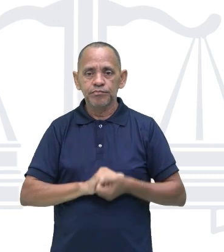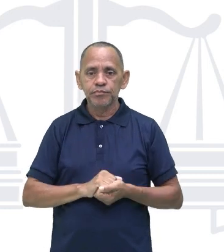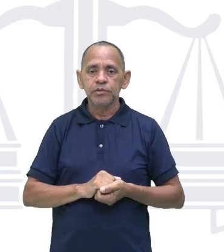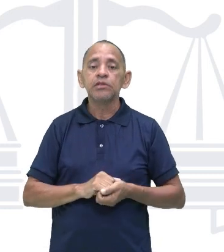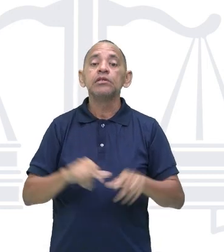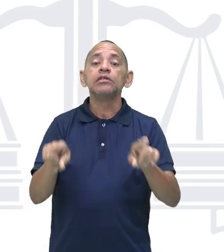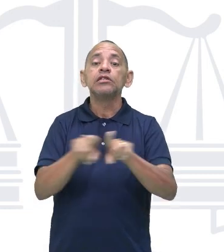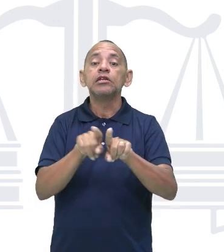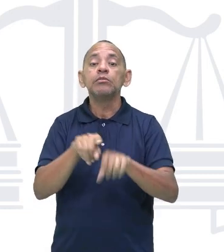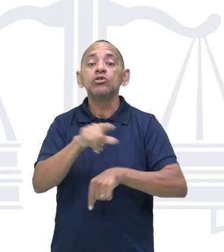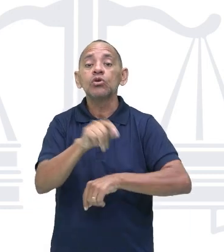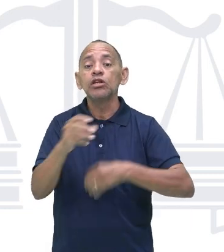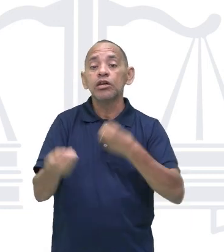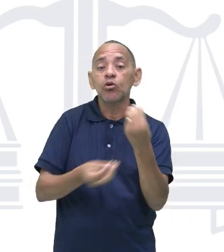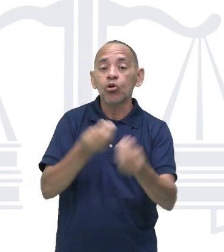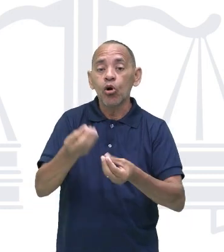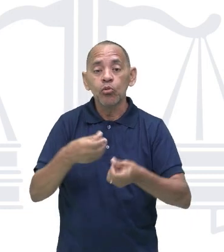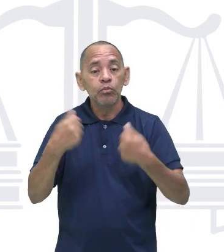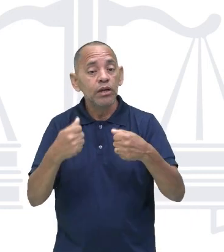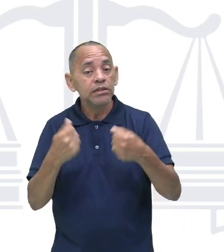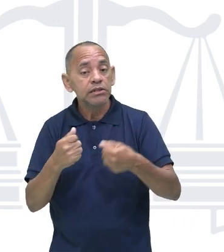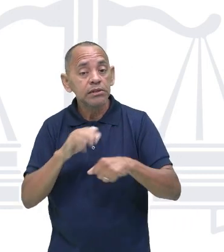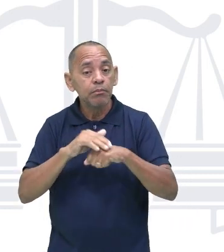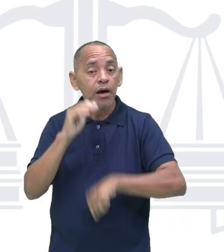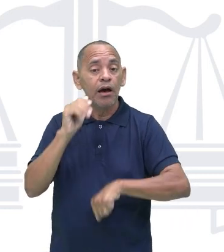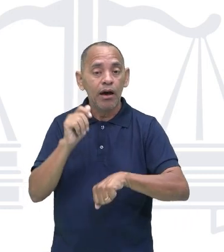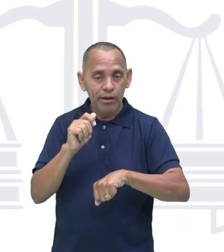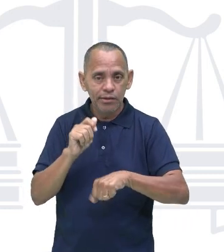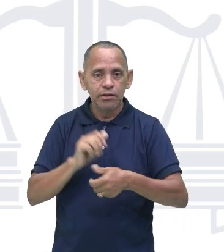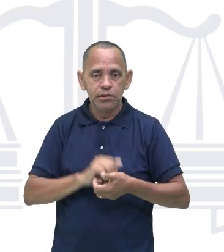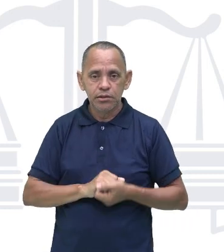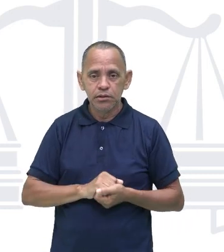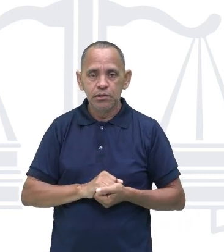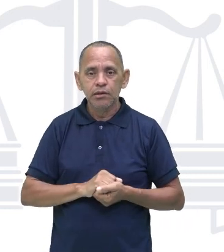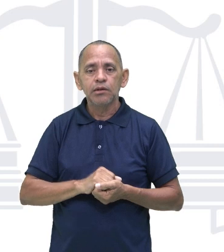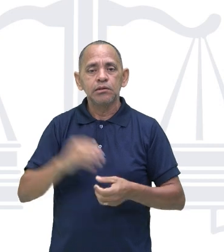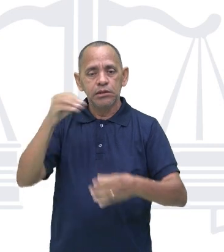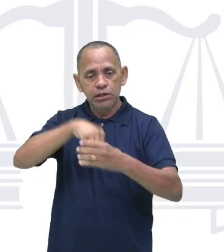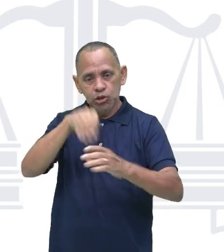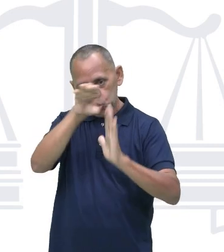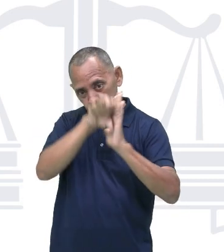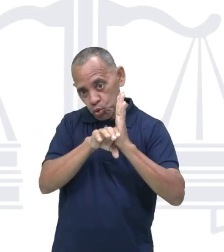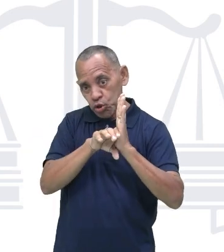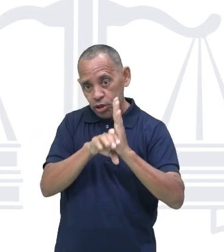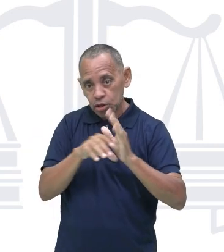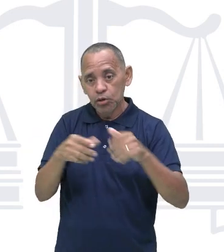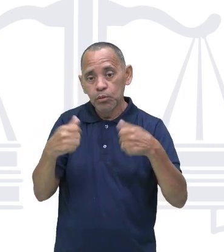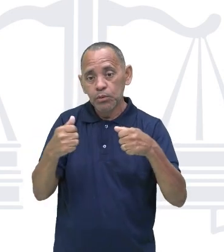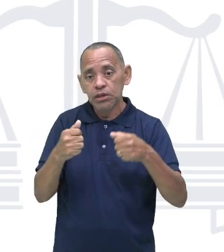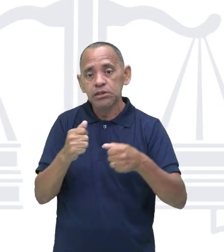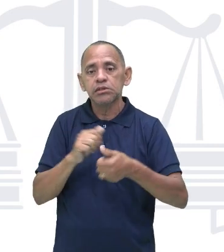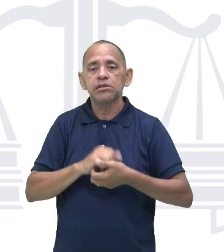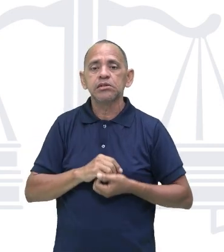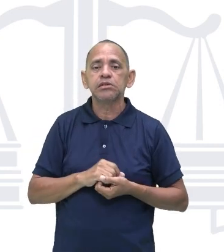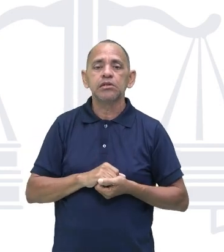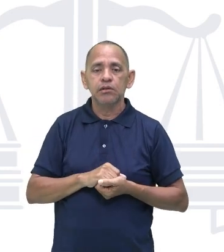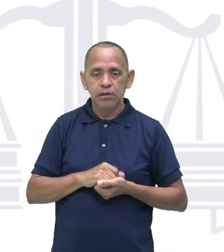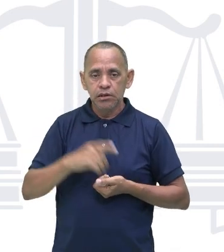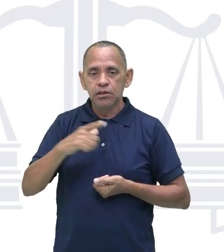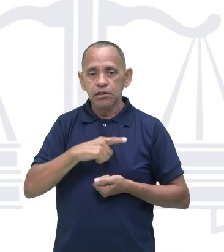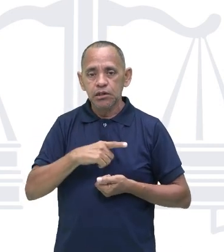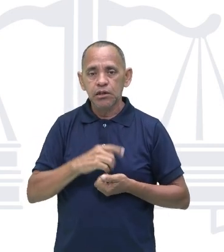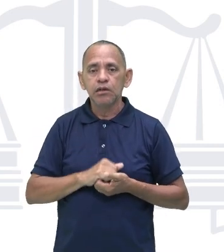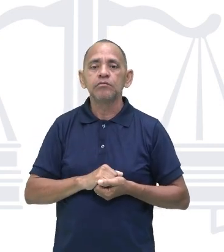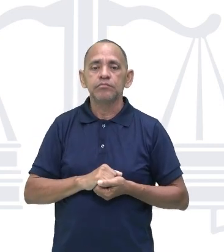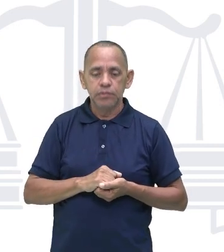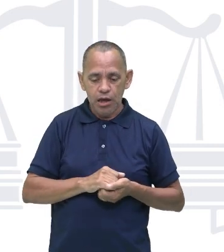habilidades essenciais baseadas no currículo repriorizado que precisarão ser recuperadas e desenvolvidas ao longo tanto do bimestre quanto